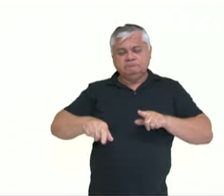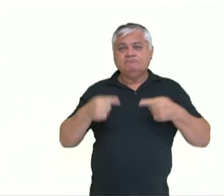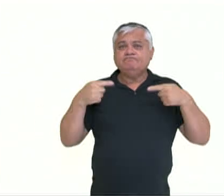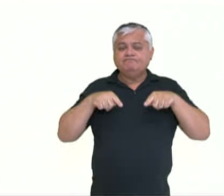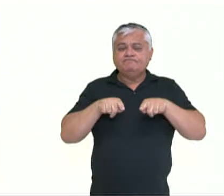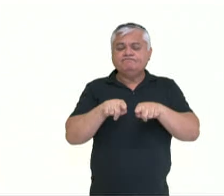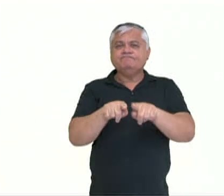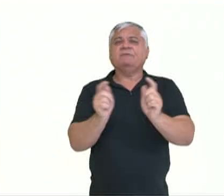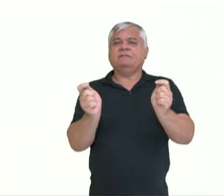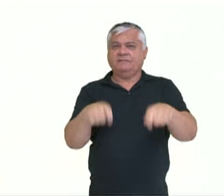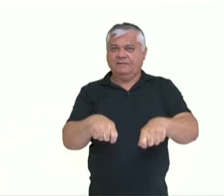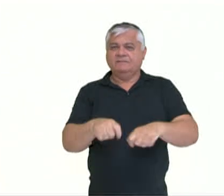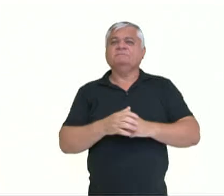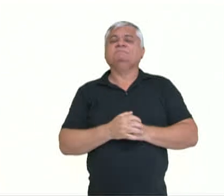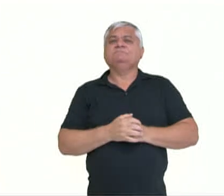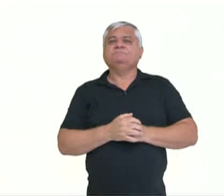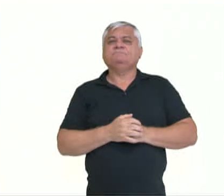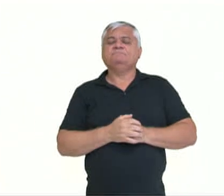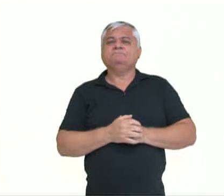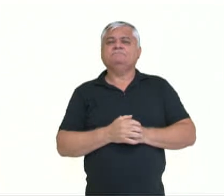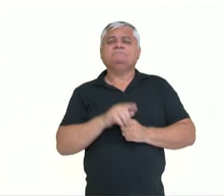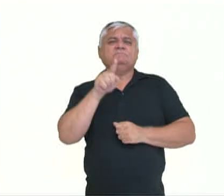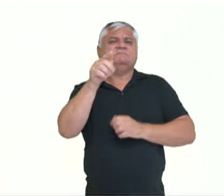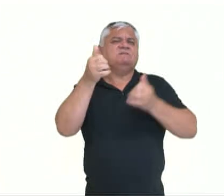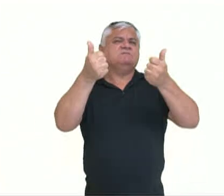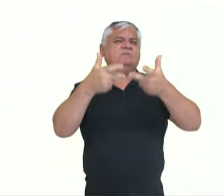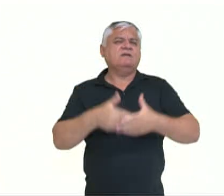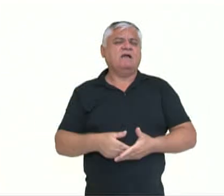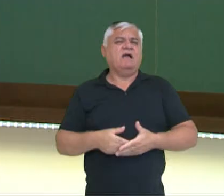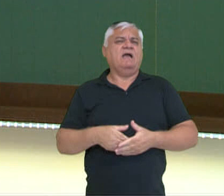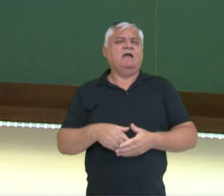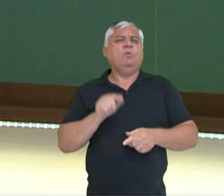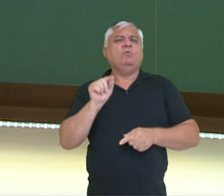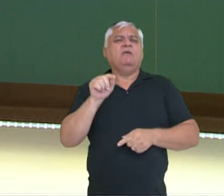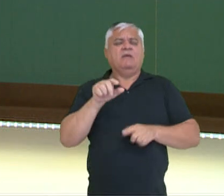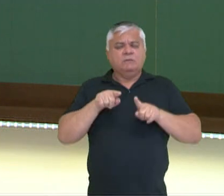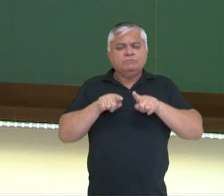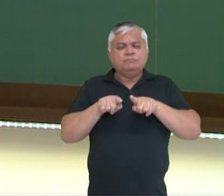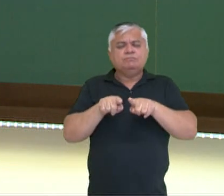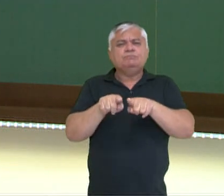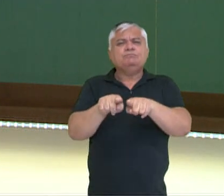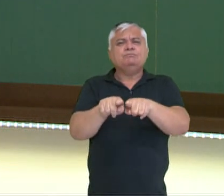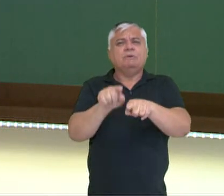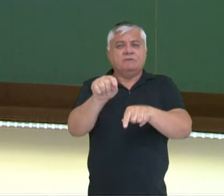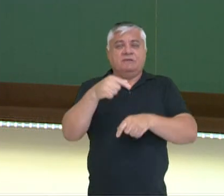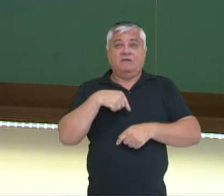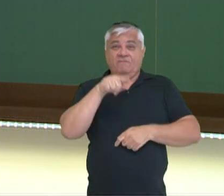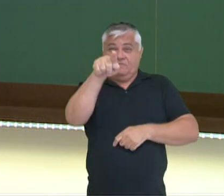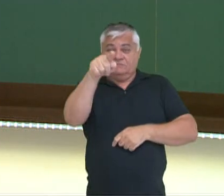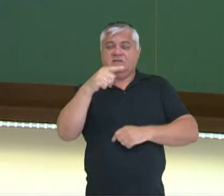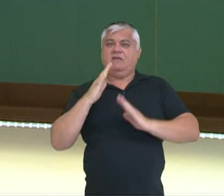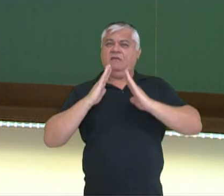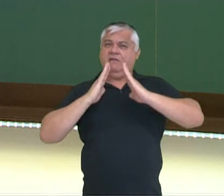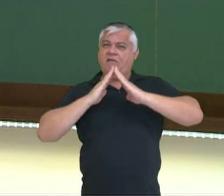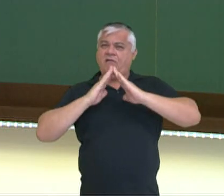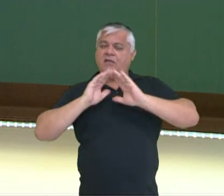simultaneamente. Parar um pouquinho e falar para vocês simultaneamente. Estou aqui falando, você está em casa